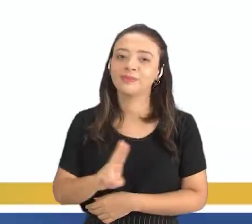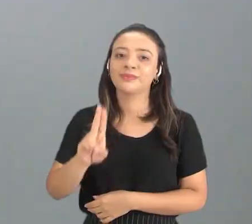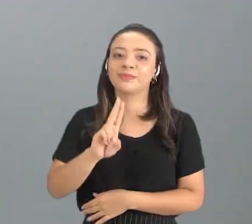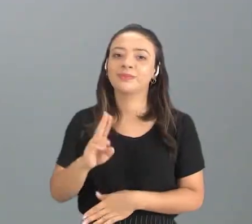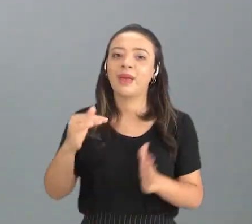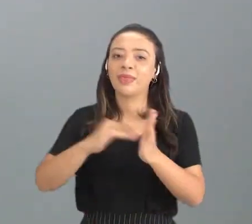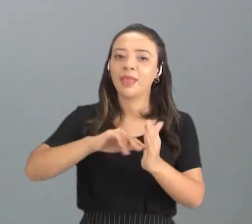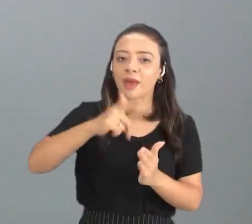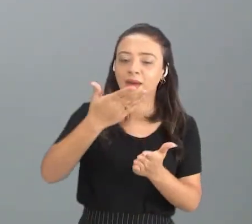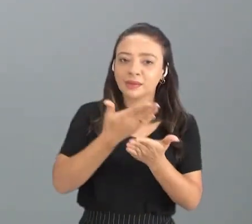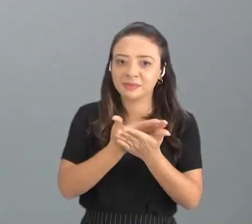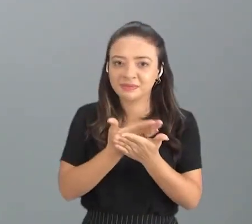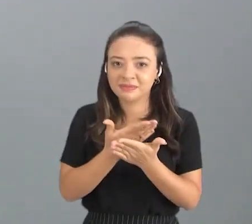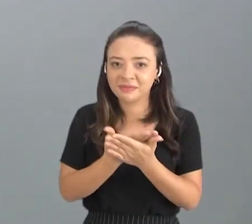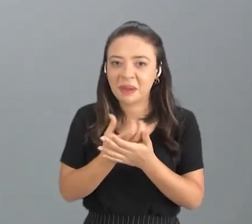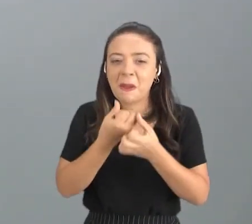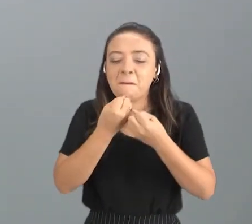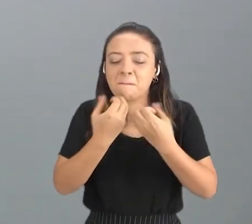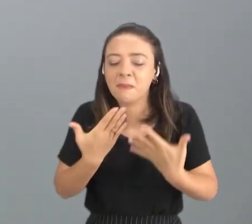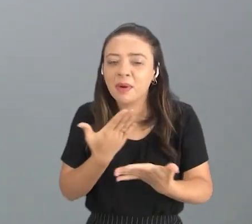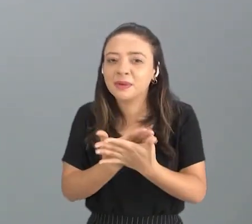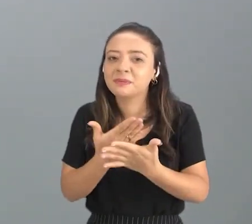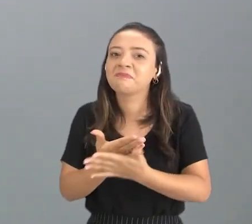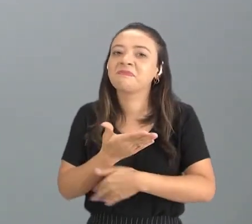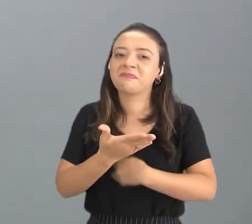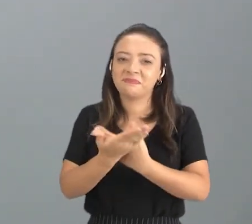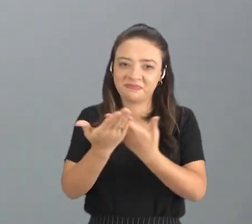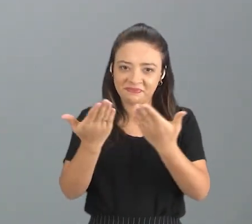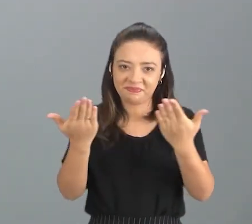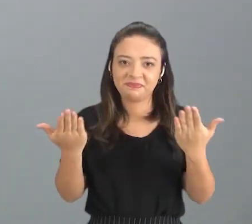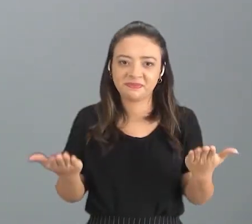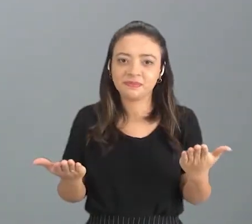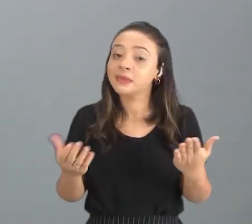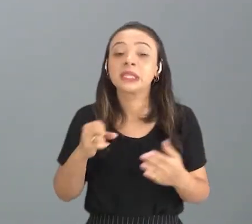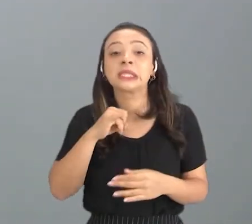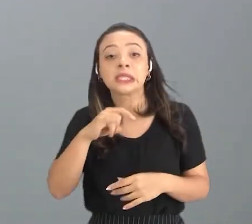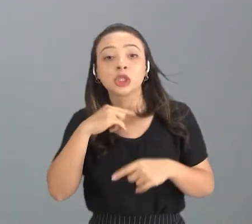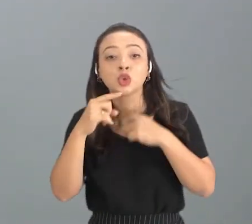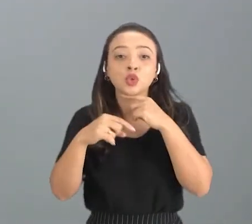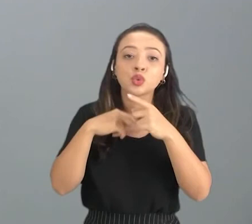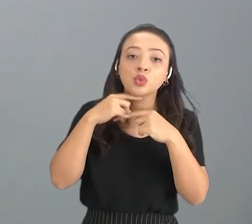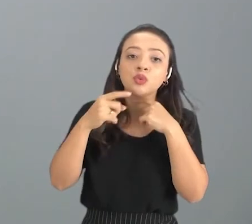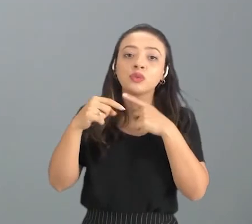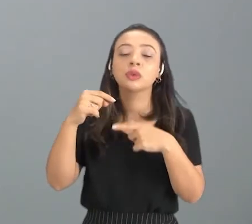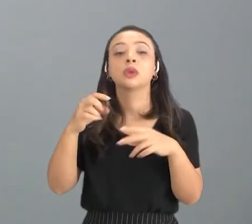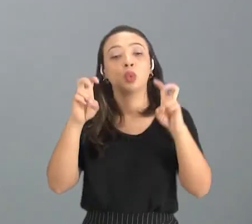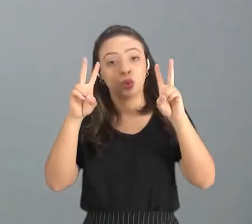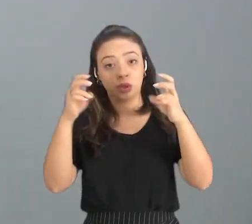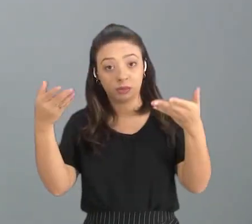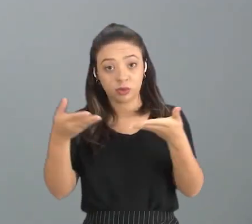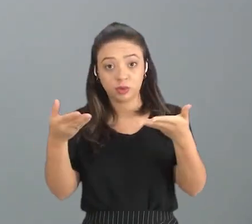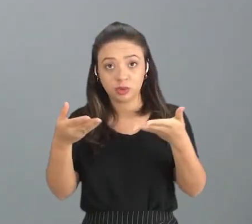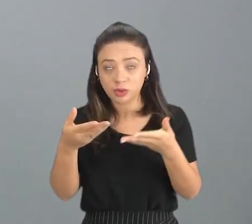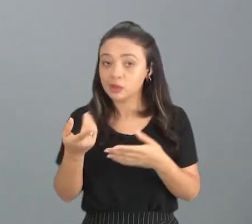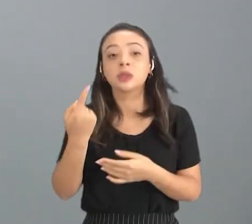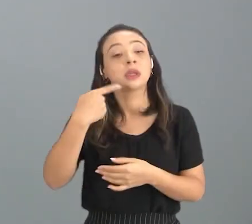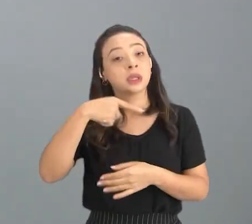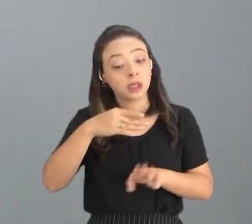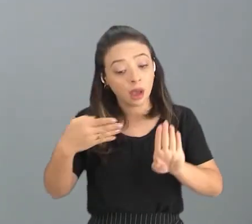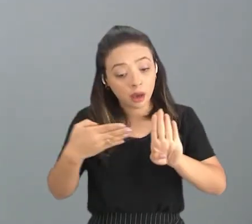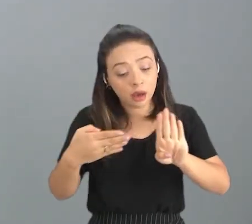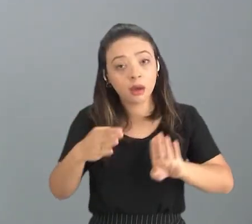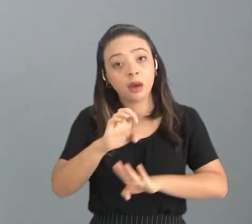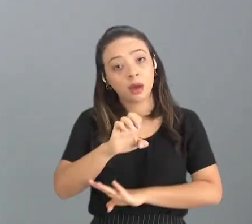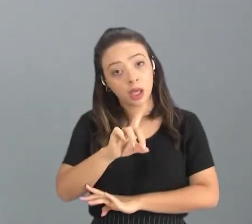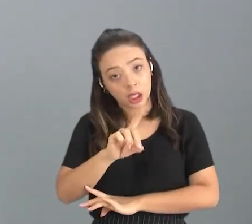a próxima. Bons estudos para vocês. Para dúvidas a respeito desse conteúdo, não deixe de acessar a